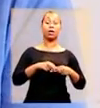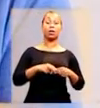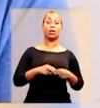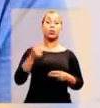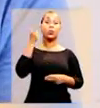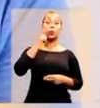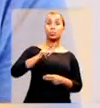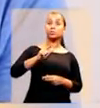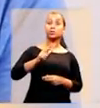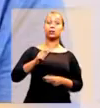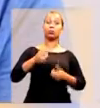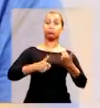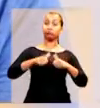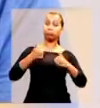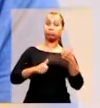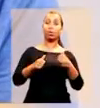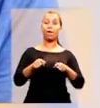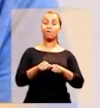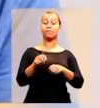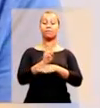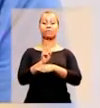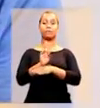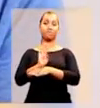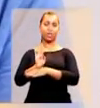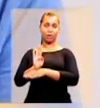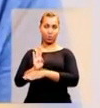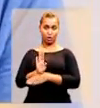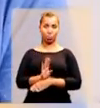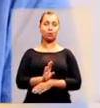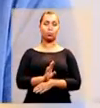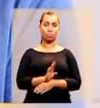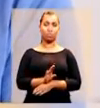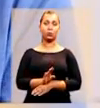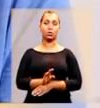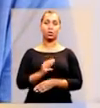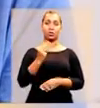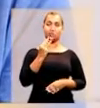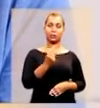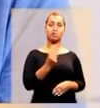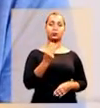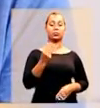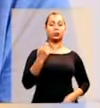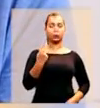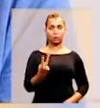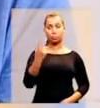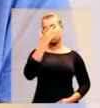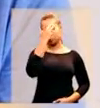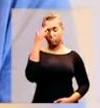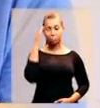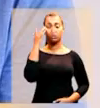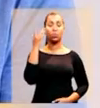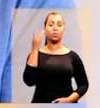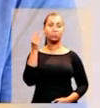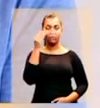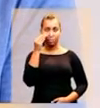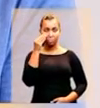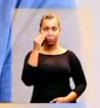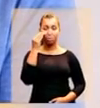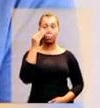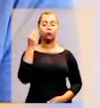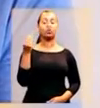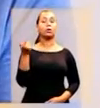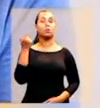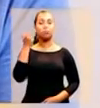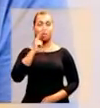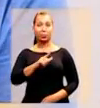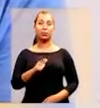concurso nacional de produção de filme de longa-metragem, profissional. Eram 332 cineastas concorrendo, né, para